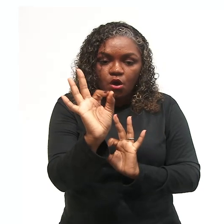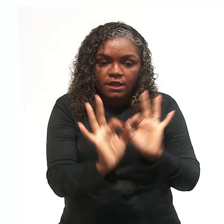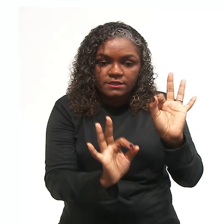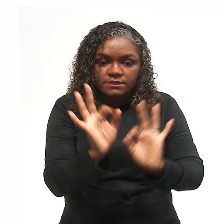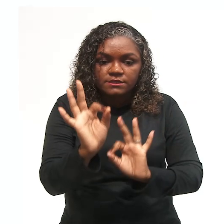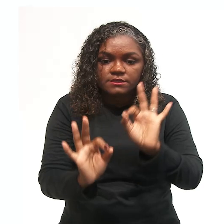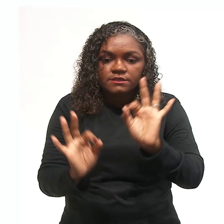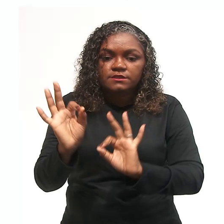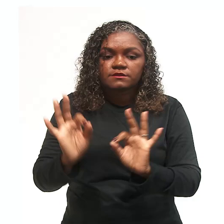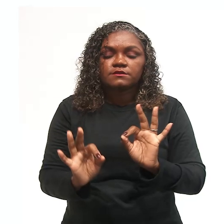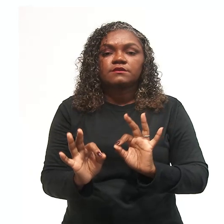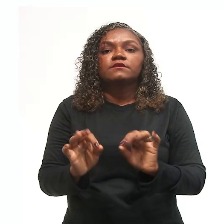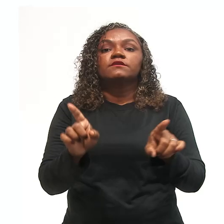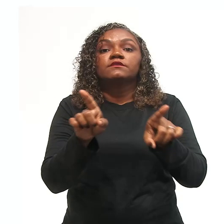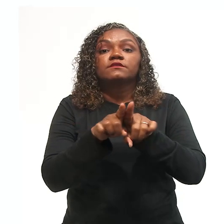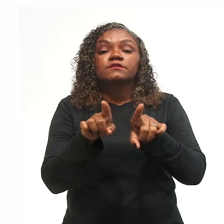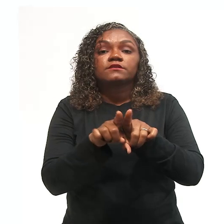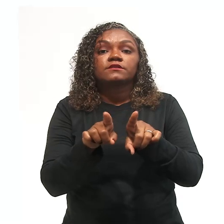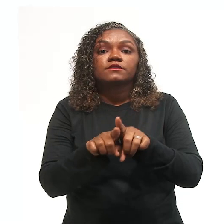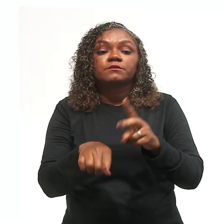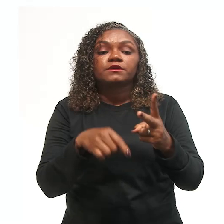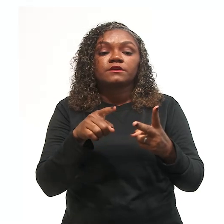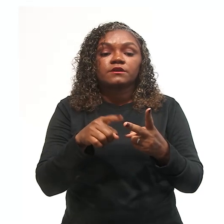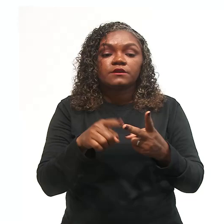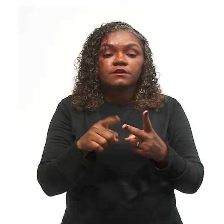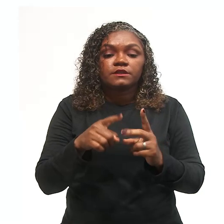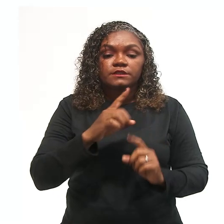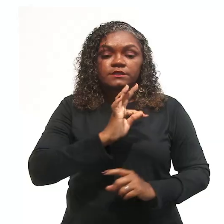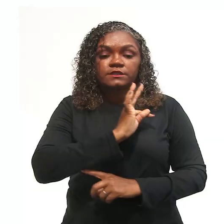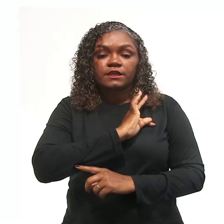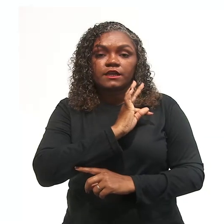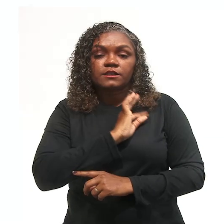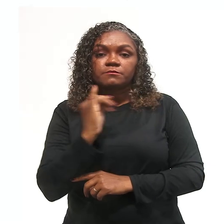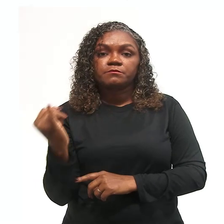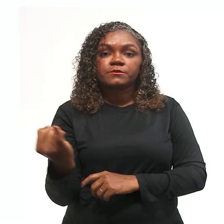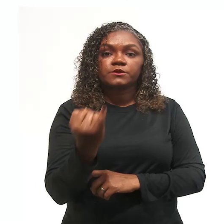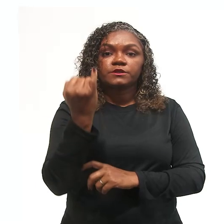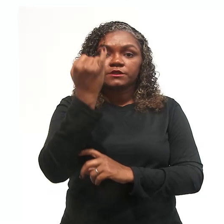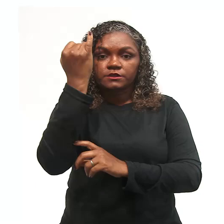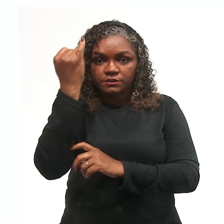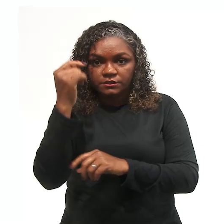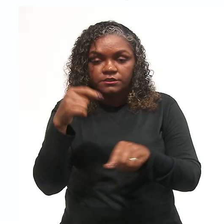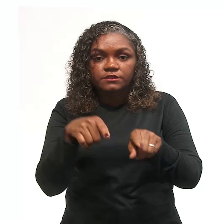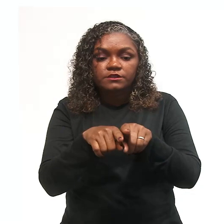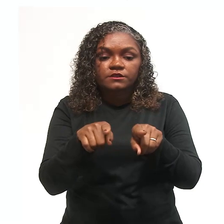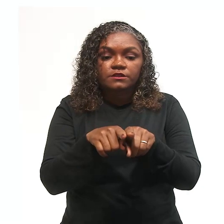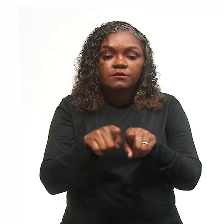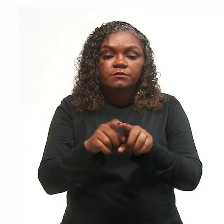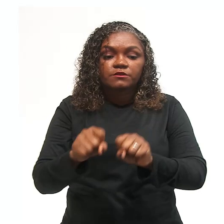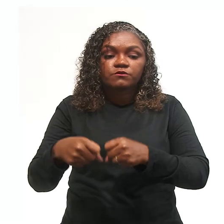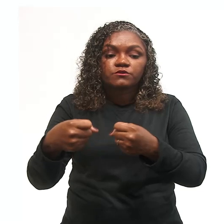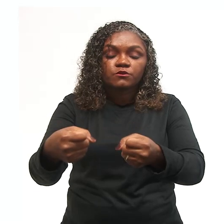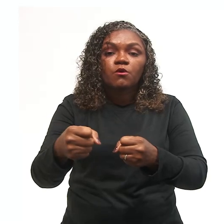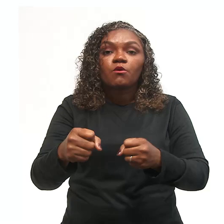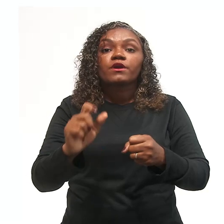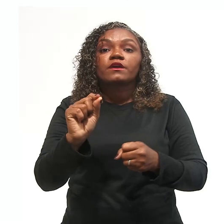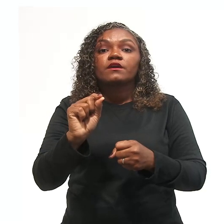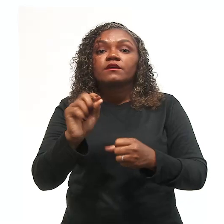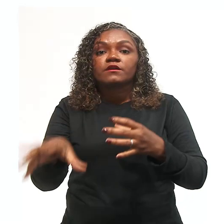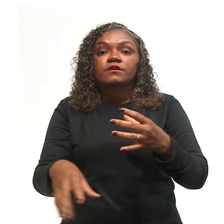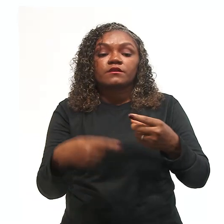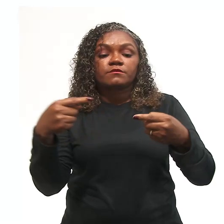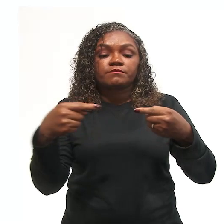introduziu o processo de planejamento no ciclo orçamentário, medida tecnicamente importante, mas, sobretudo, reforçou o